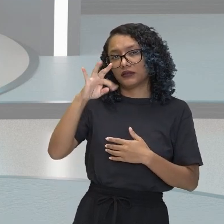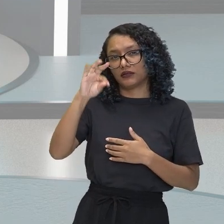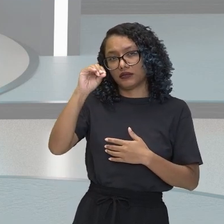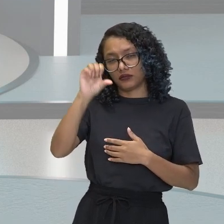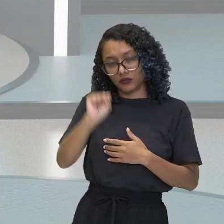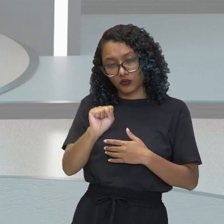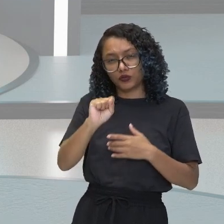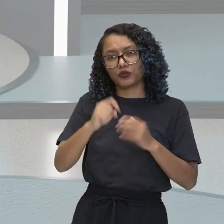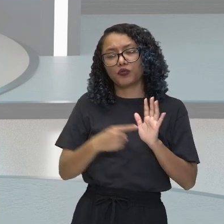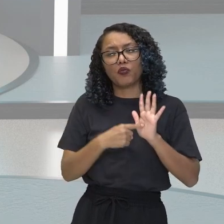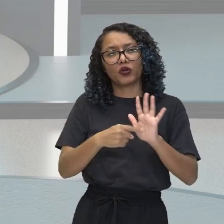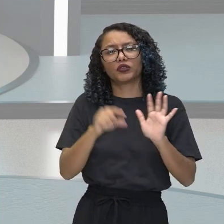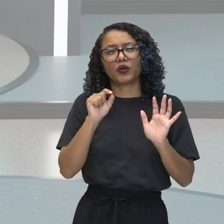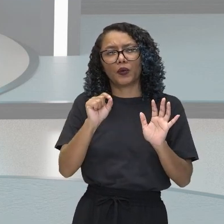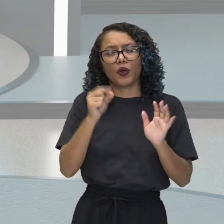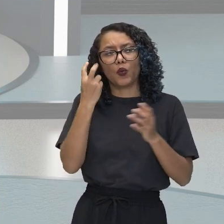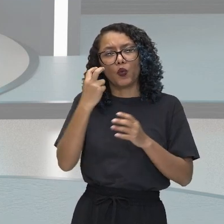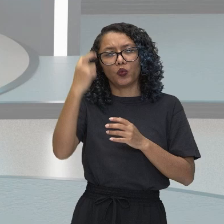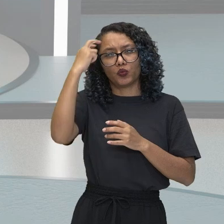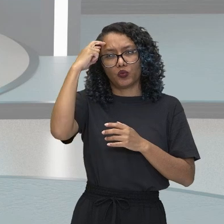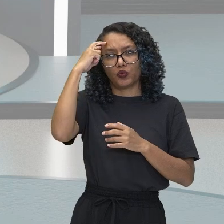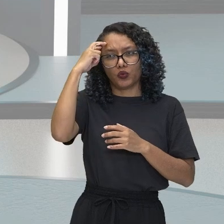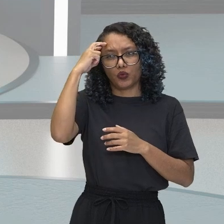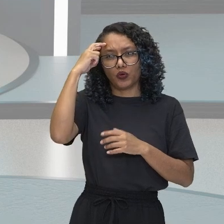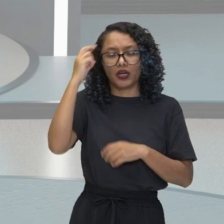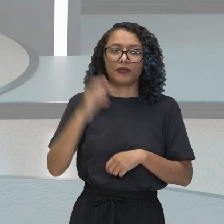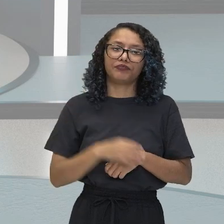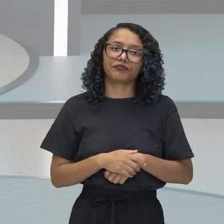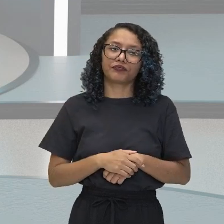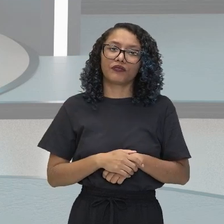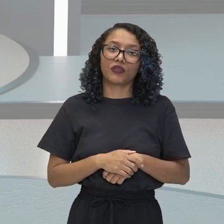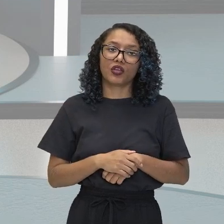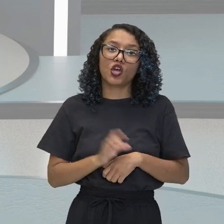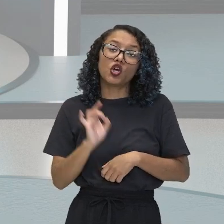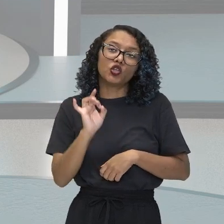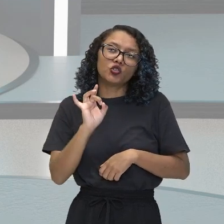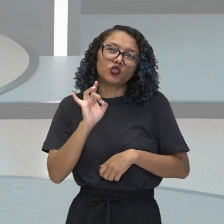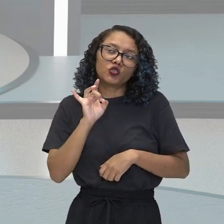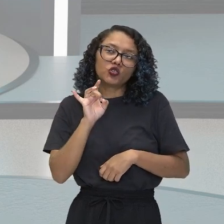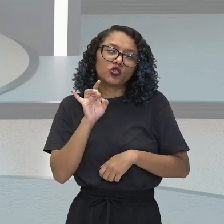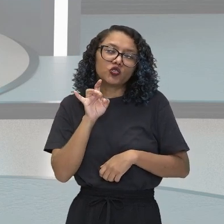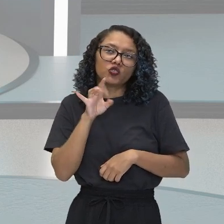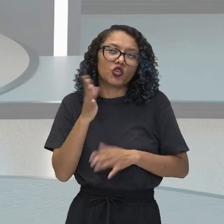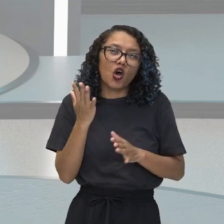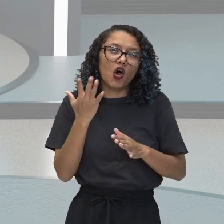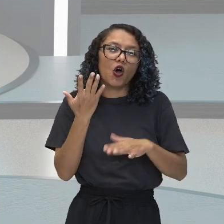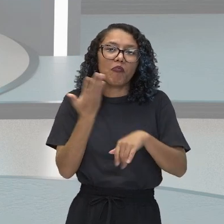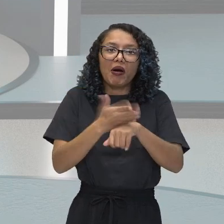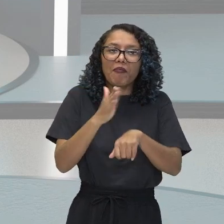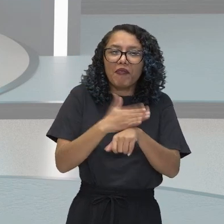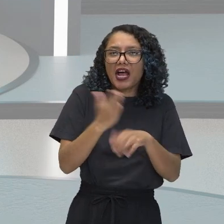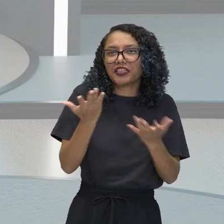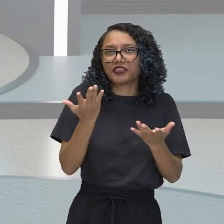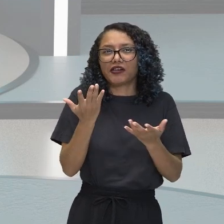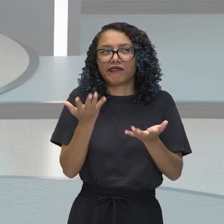algo apenas uma manifestação em que eu decidi realizar algo agora,